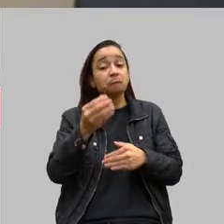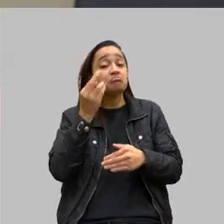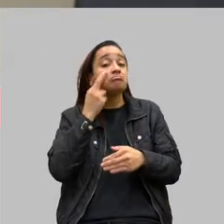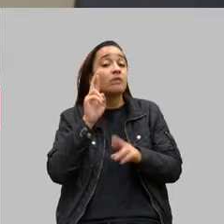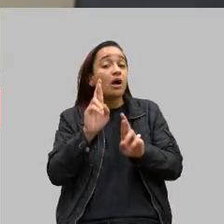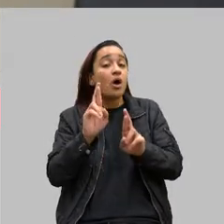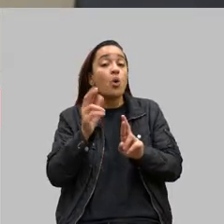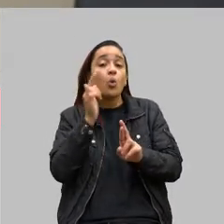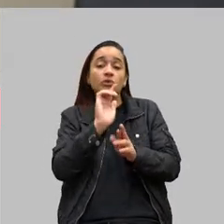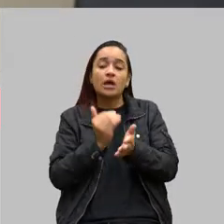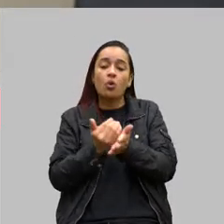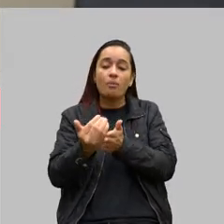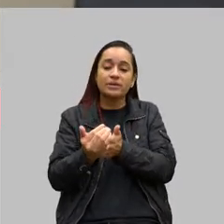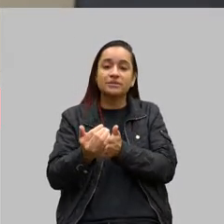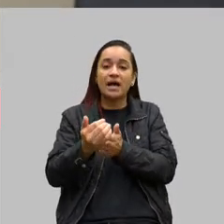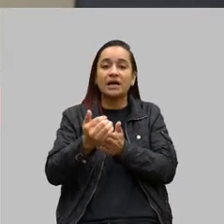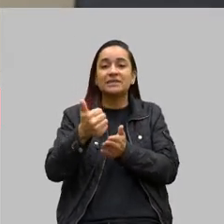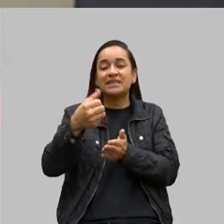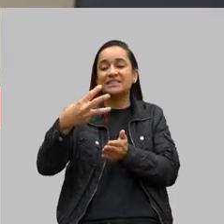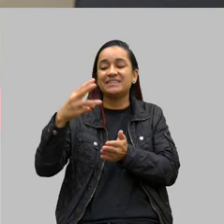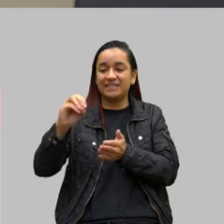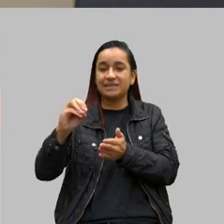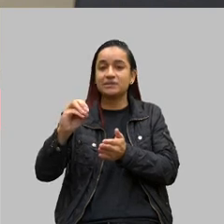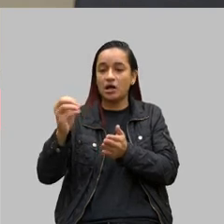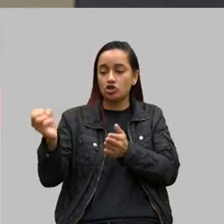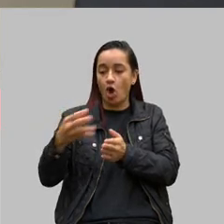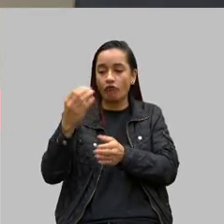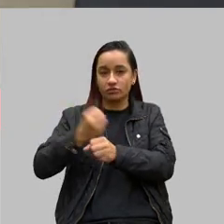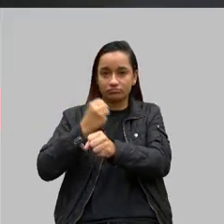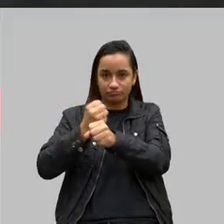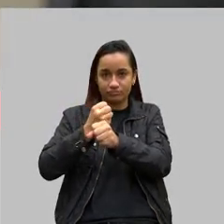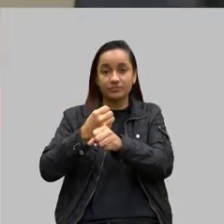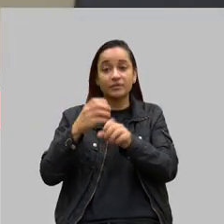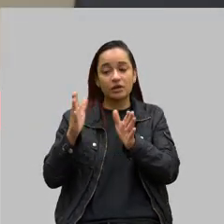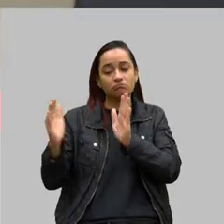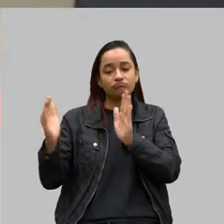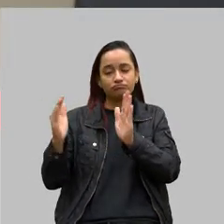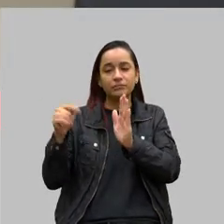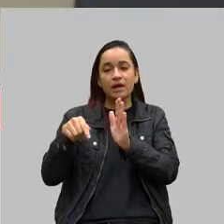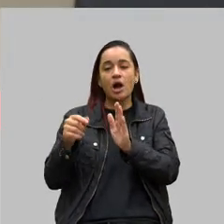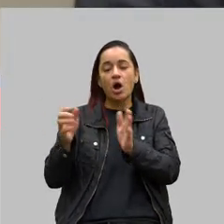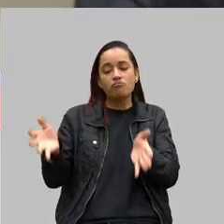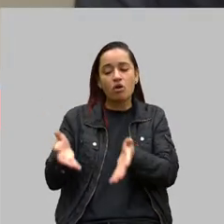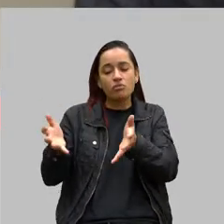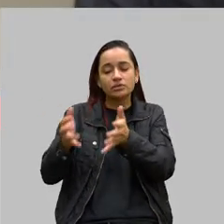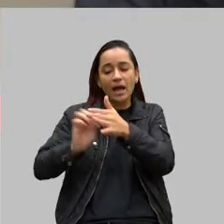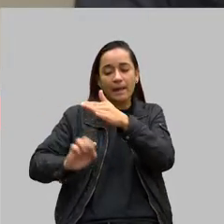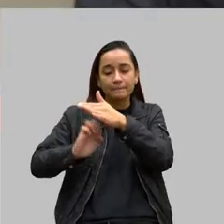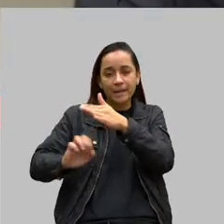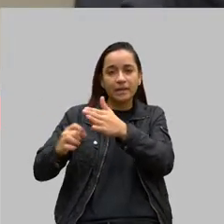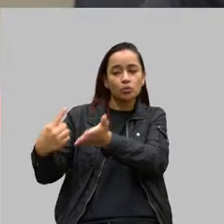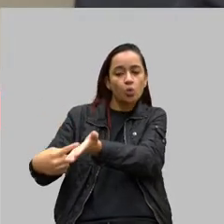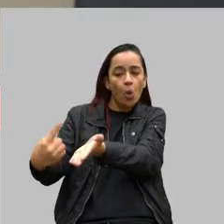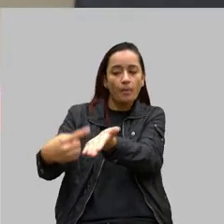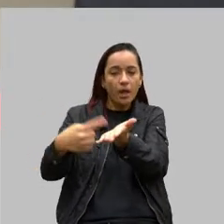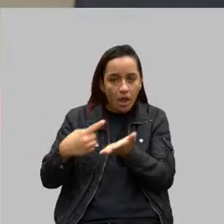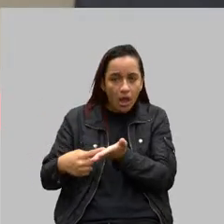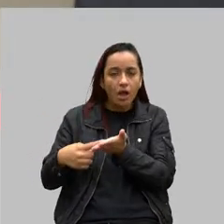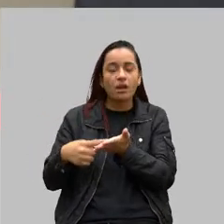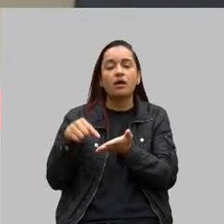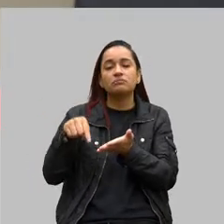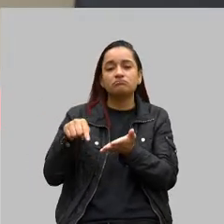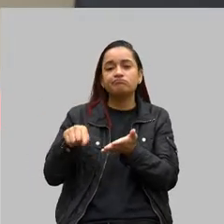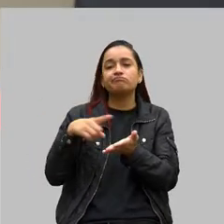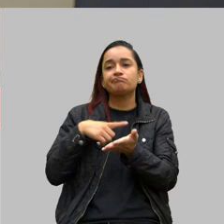30 e poucas obras também ainda em 24 então estão em fase aí de seja de mobilização da empresa fase de né